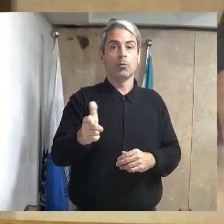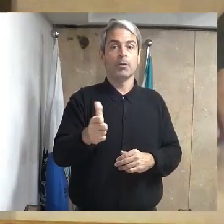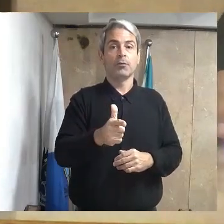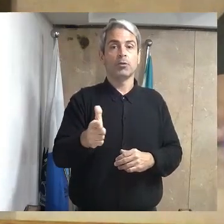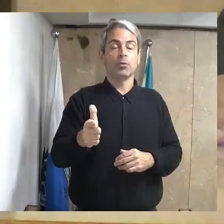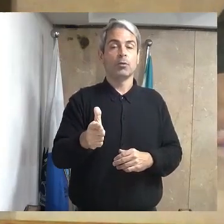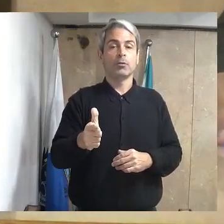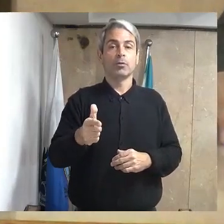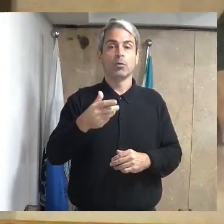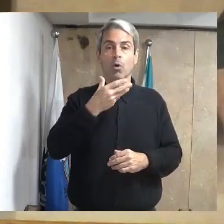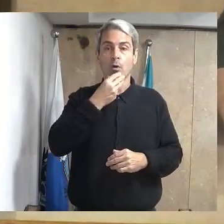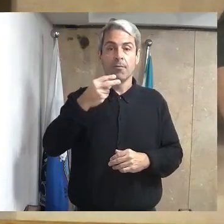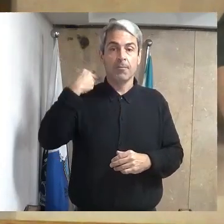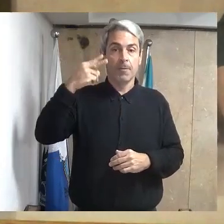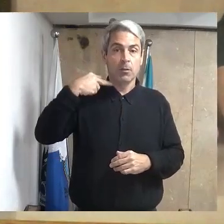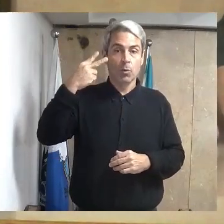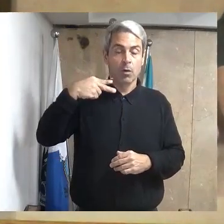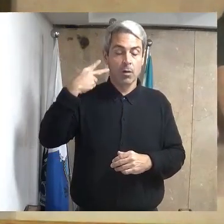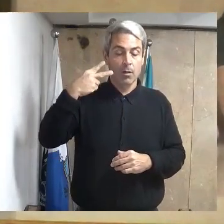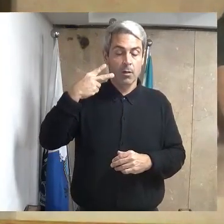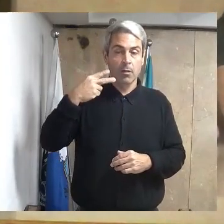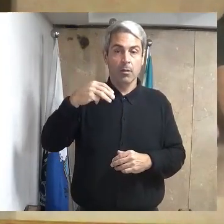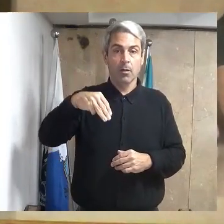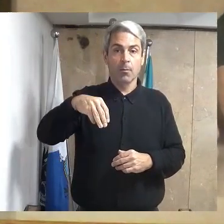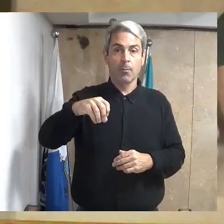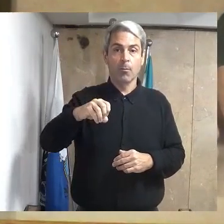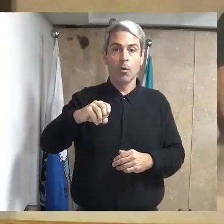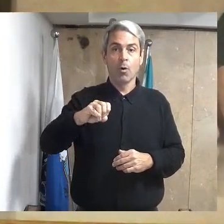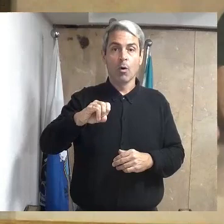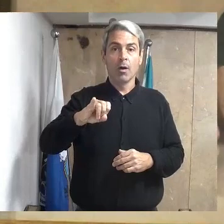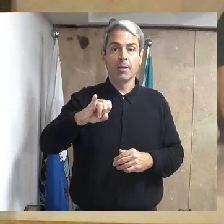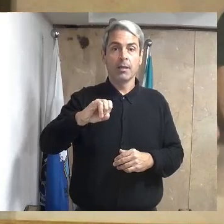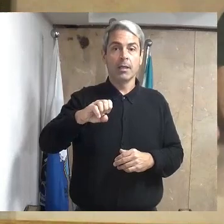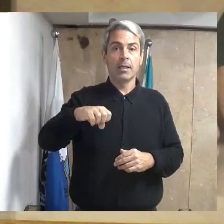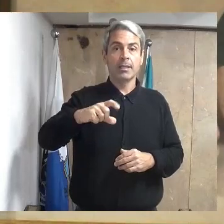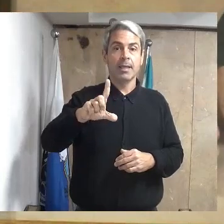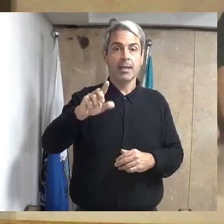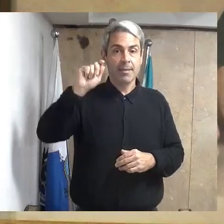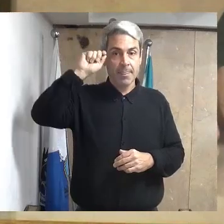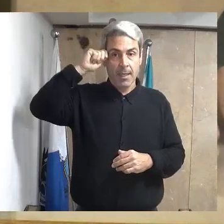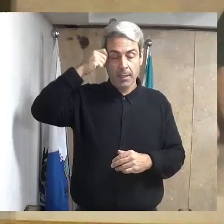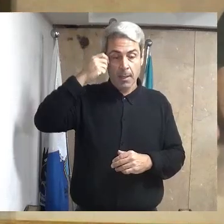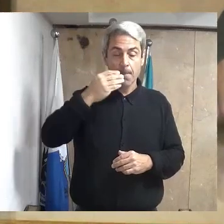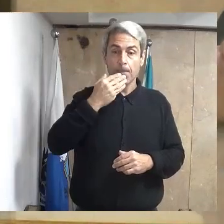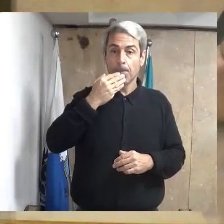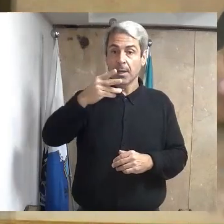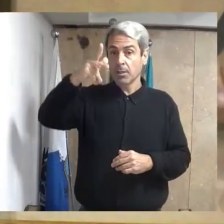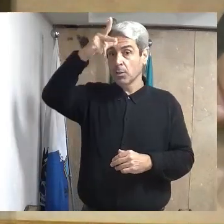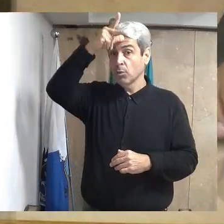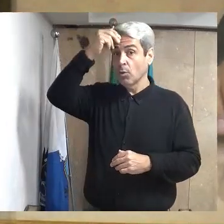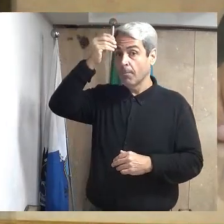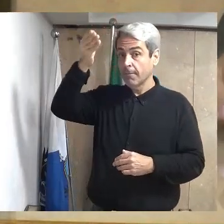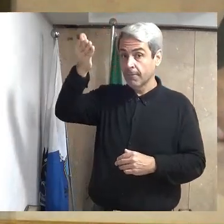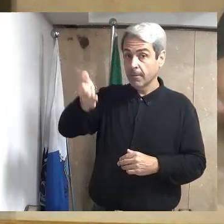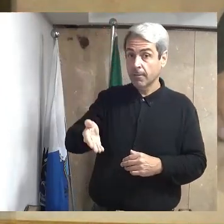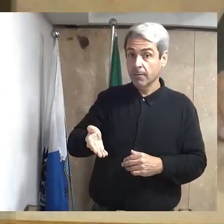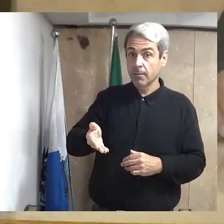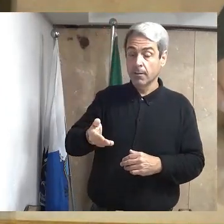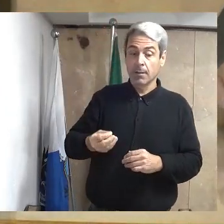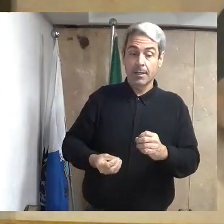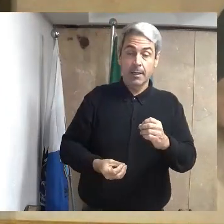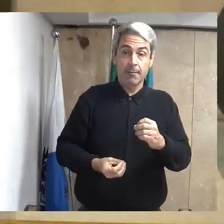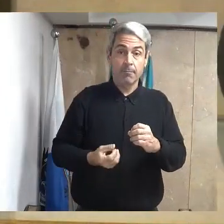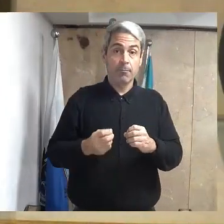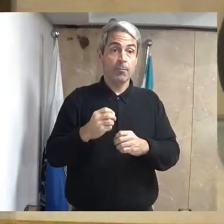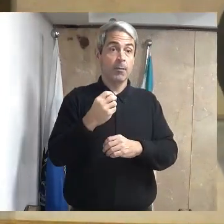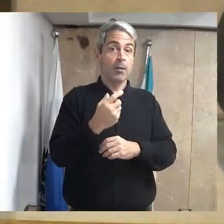5033/2022, do excelentíssimo senhor vereador Moisés Luiz Gomes, Moisés Neguinho, solicitando ao excelentíssimo senhor prefeito instalação de